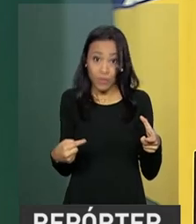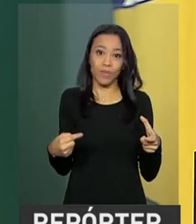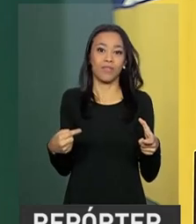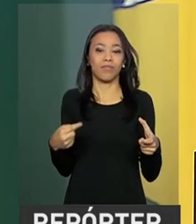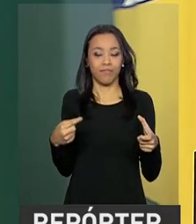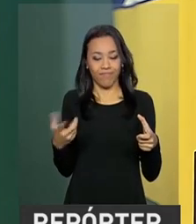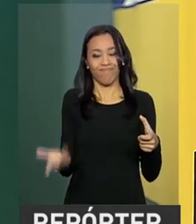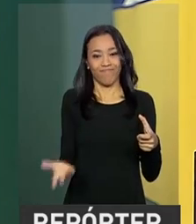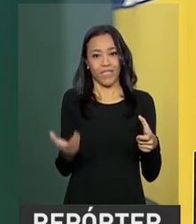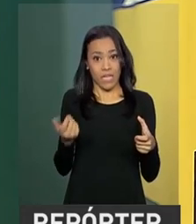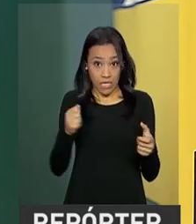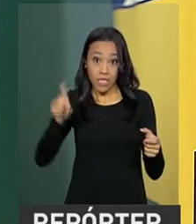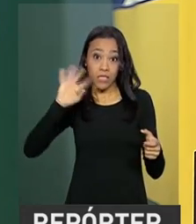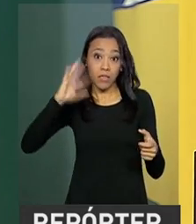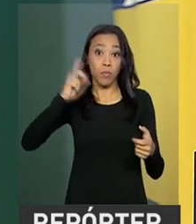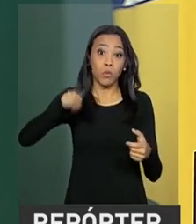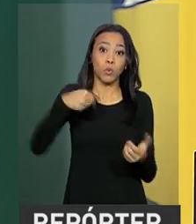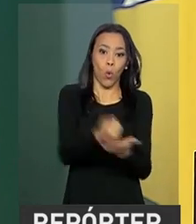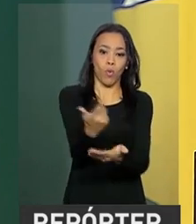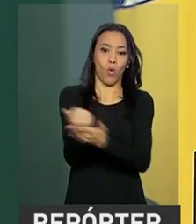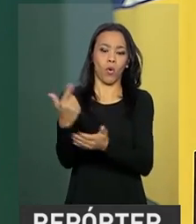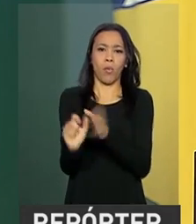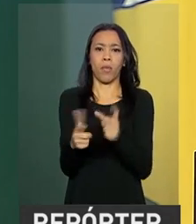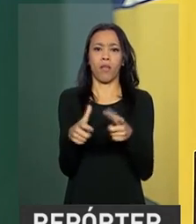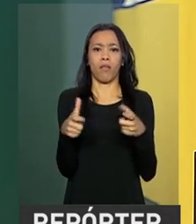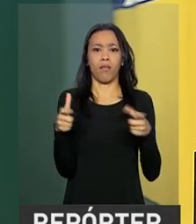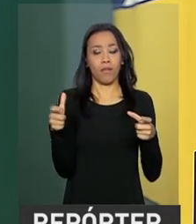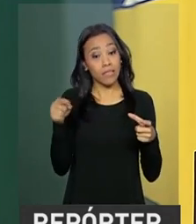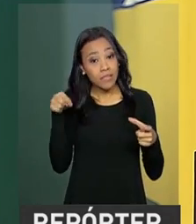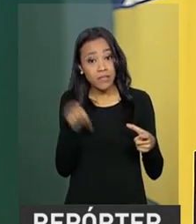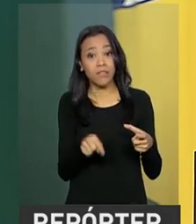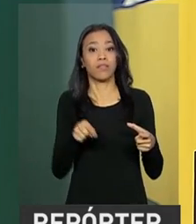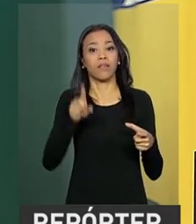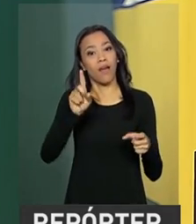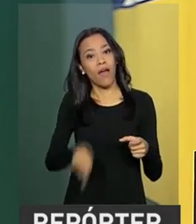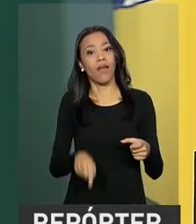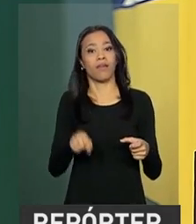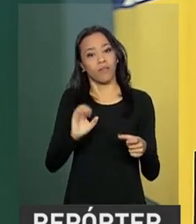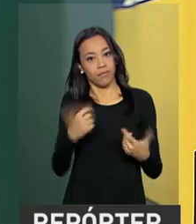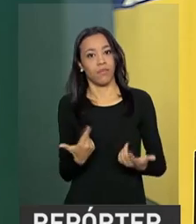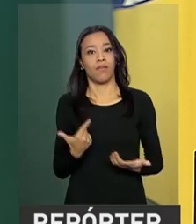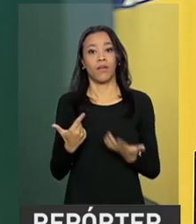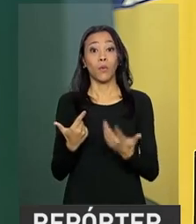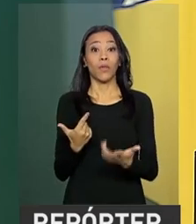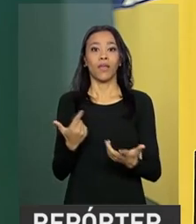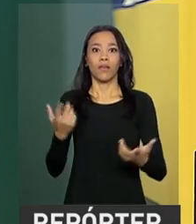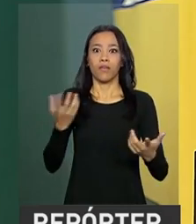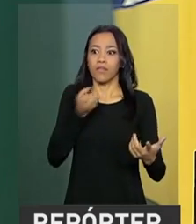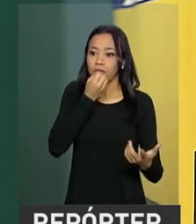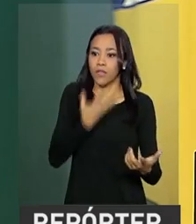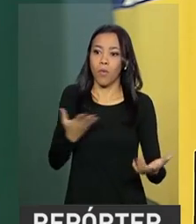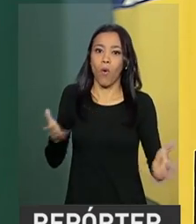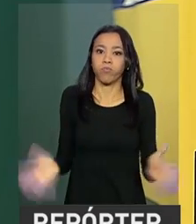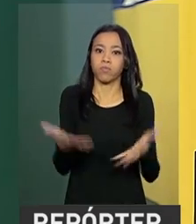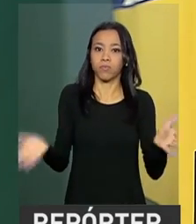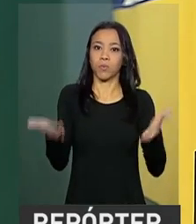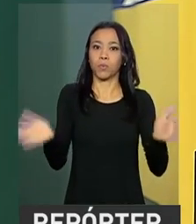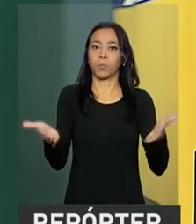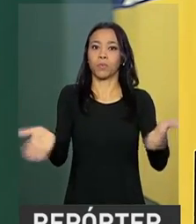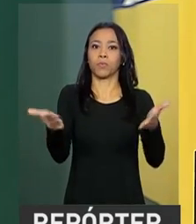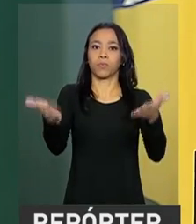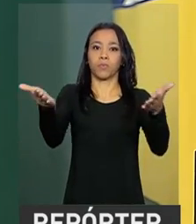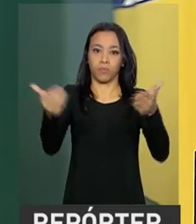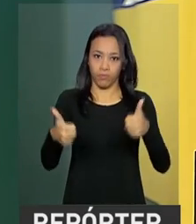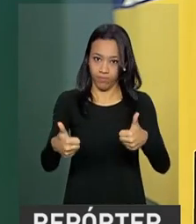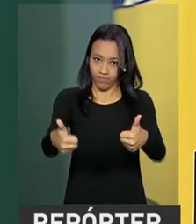consequência o consumo igualmente aumentar forma-se para dizer o Óbvio um círculo Virtuoso em que consumo